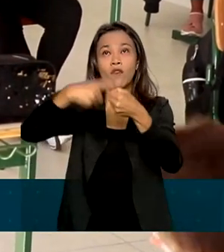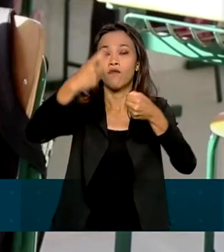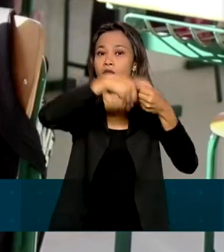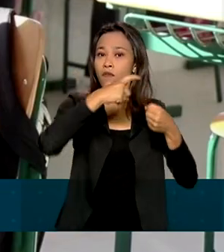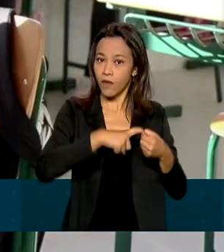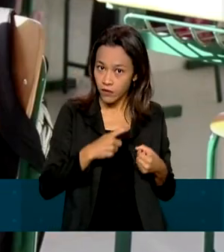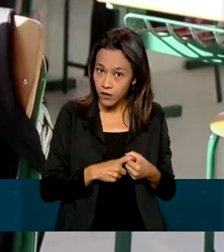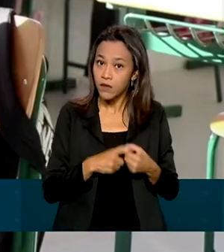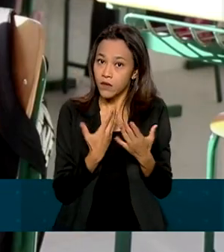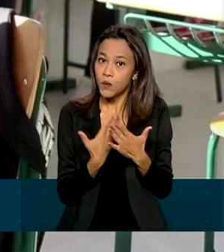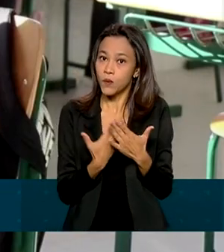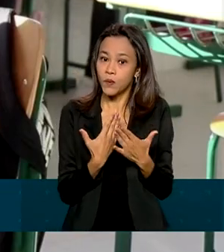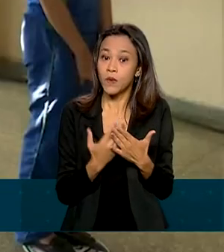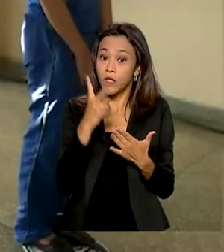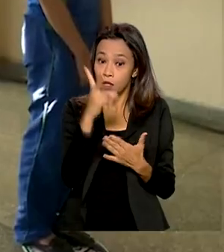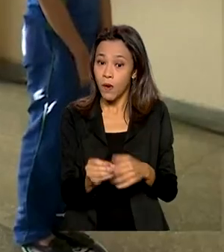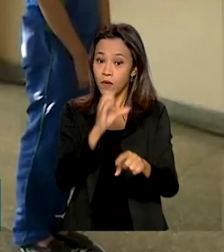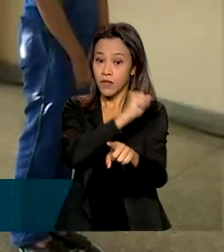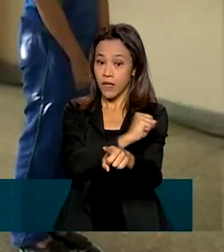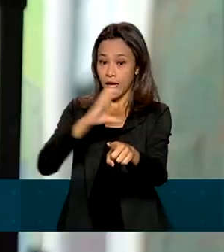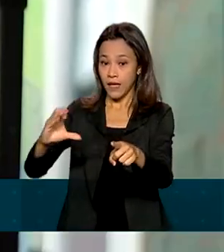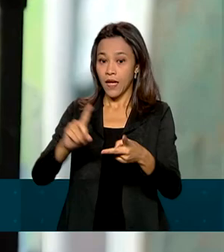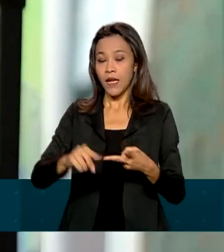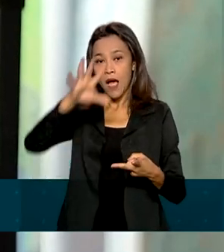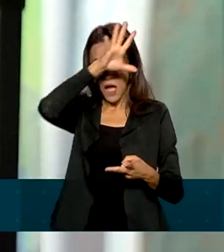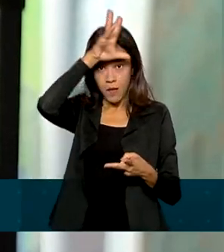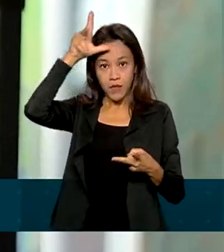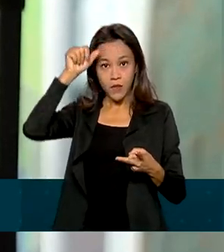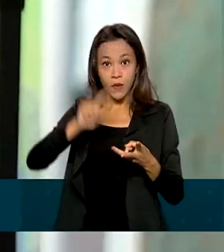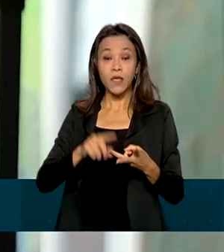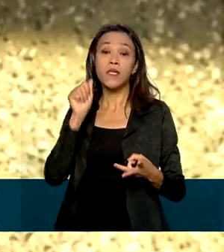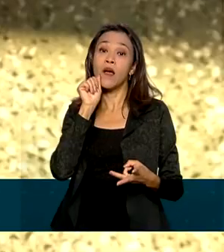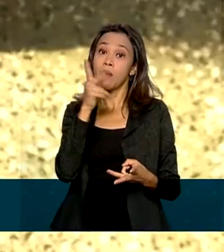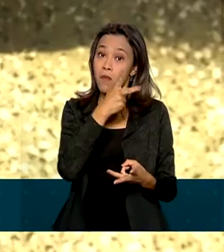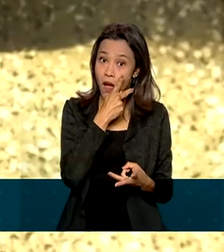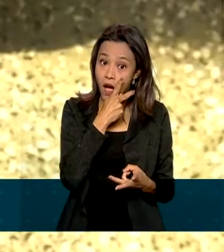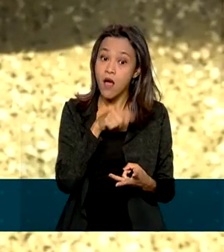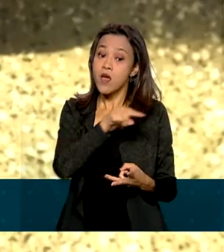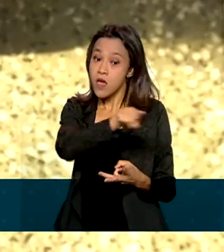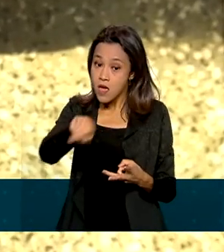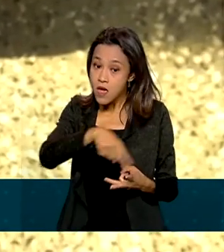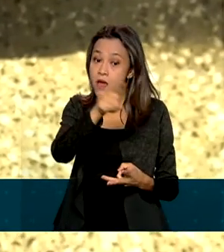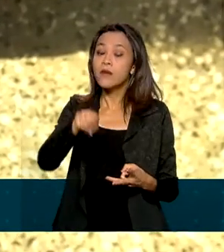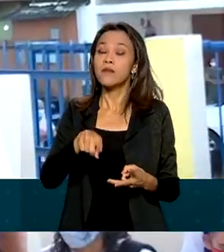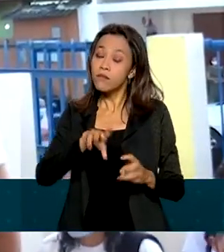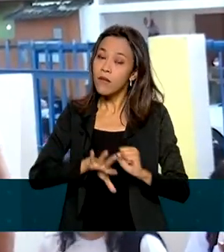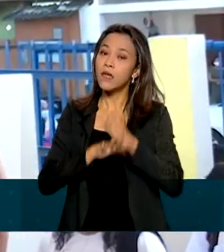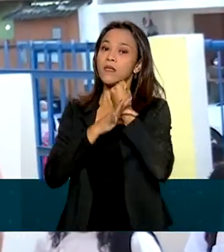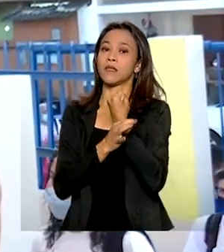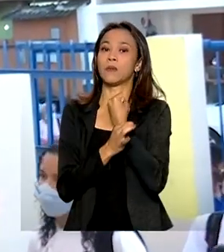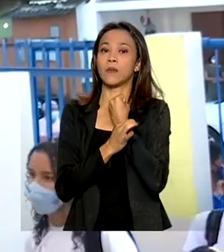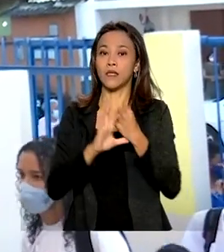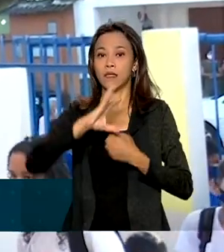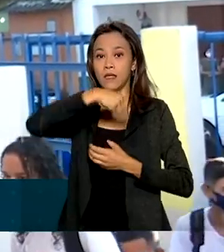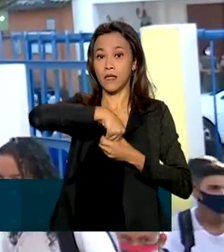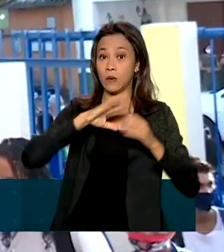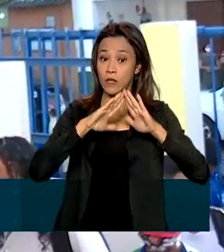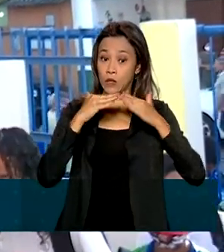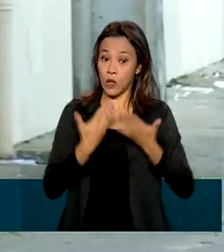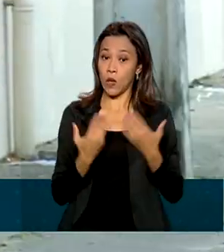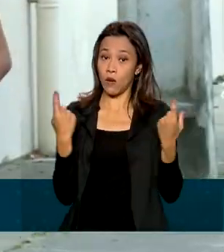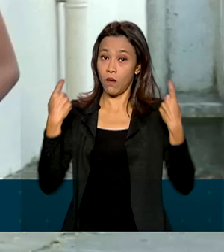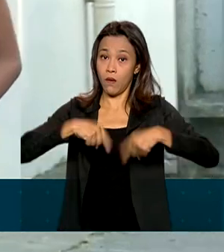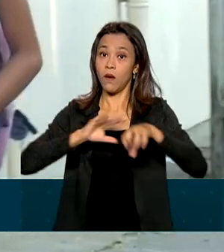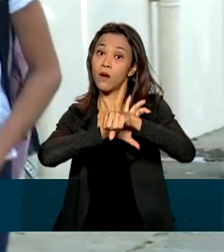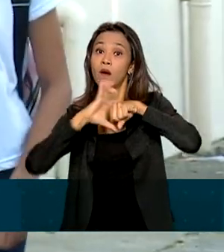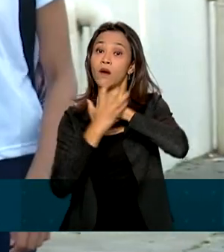ensino, como em Santa Catarina, Amazonas e Amapá, garantir a segurança dentro das escolas, contra o coronavírus,